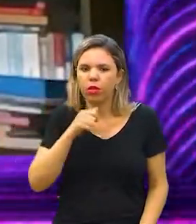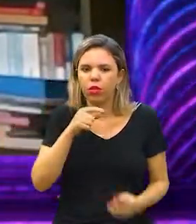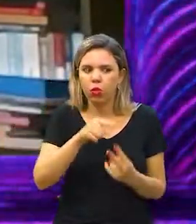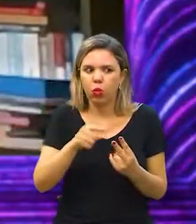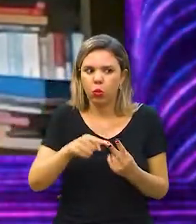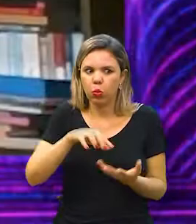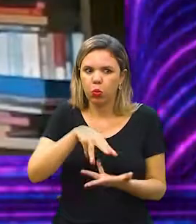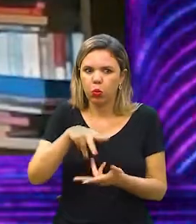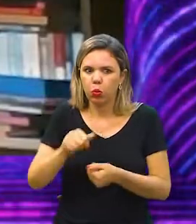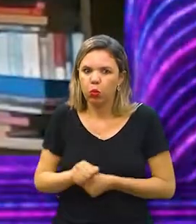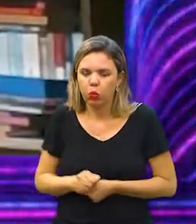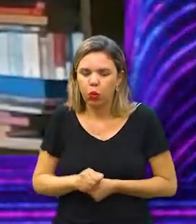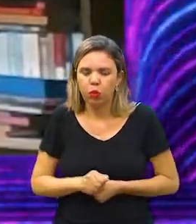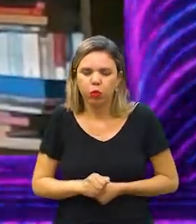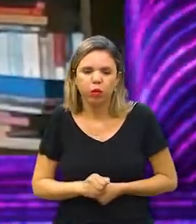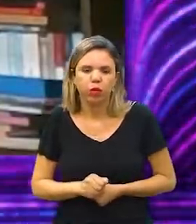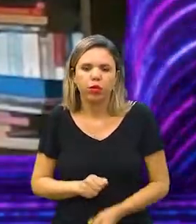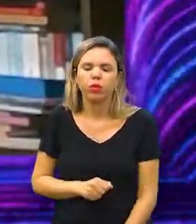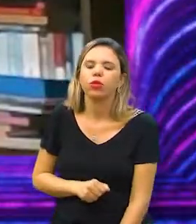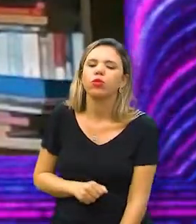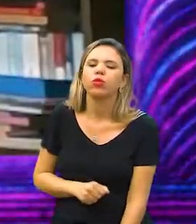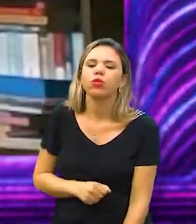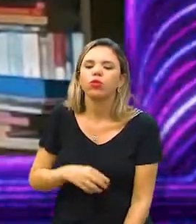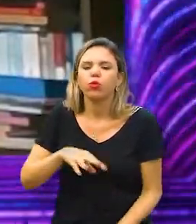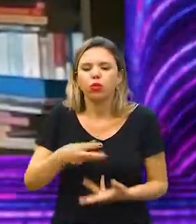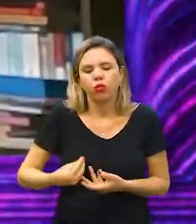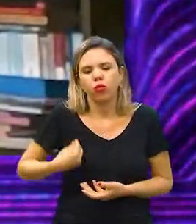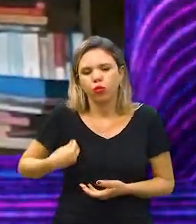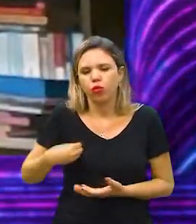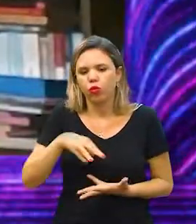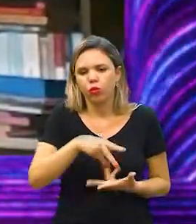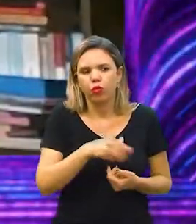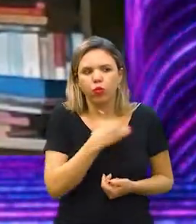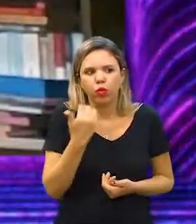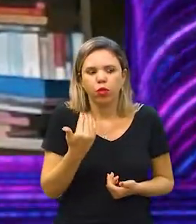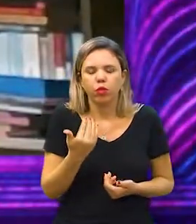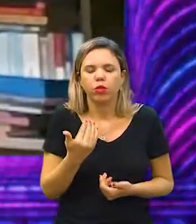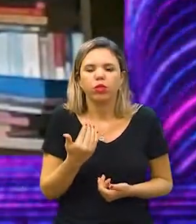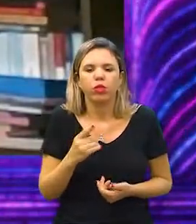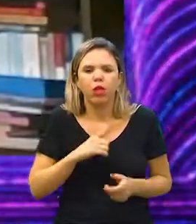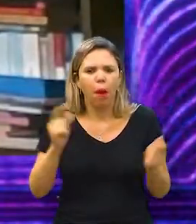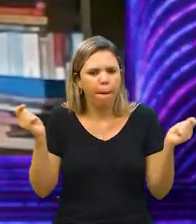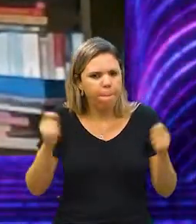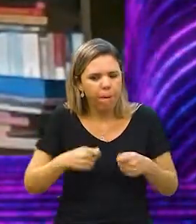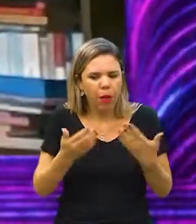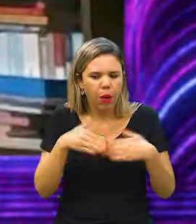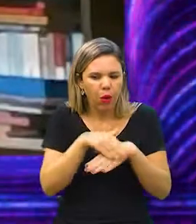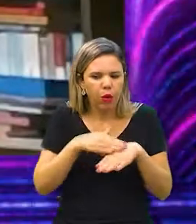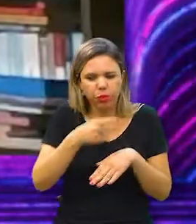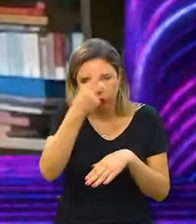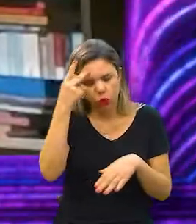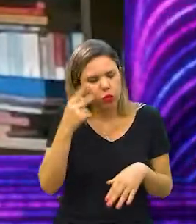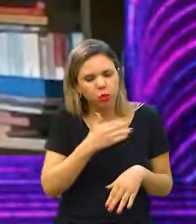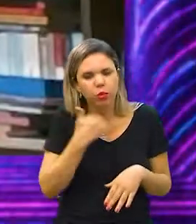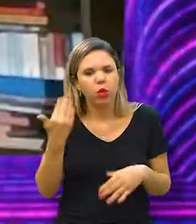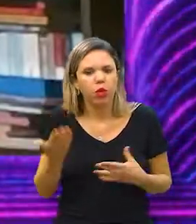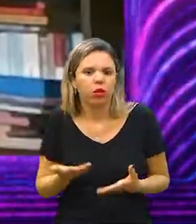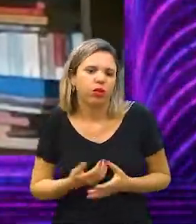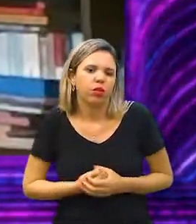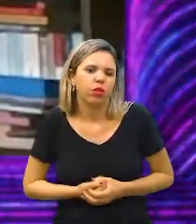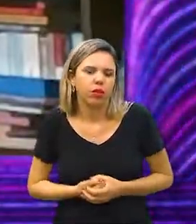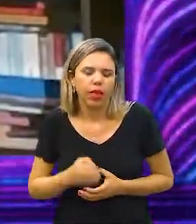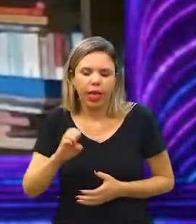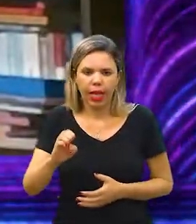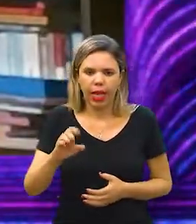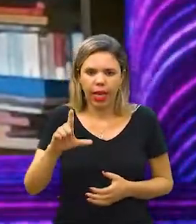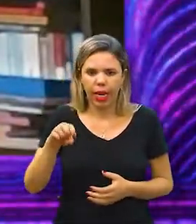dois mundos, entre o mundo dos vivos e o mundo dos mortos. Então, elas têm o poder de conversar com os mortos. A